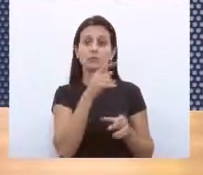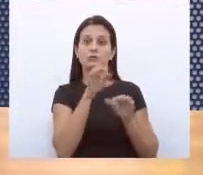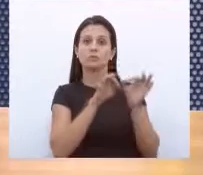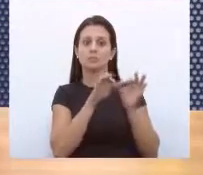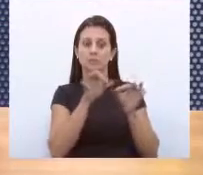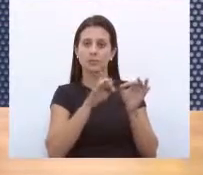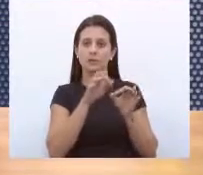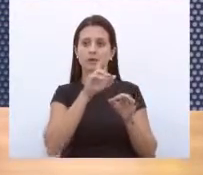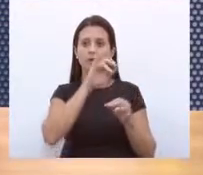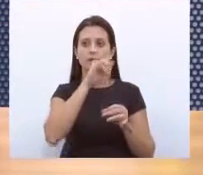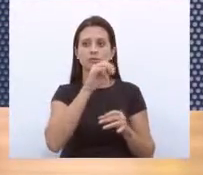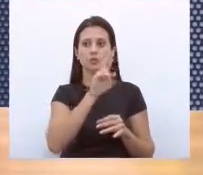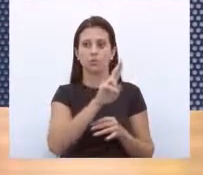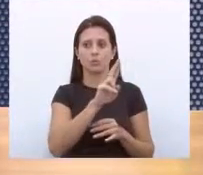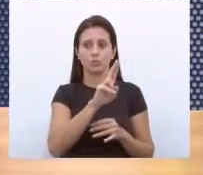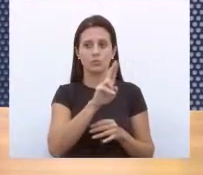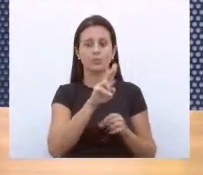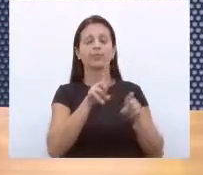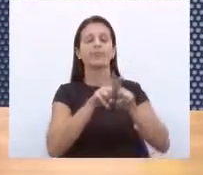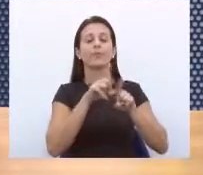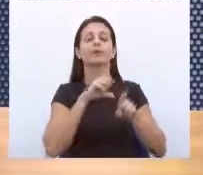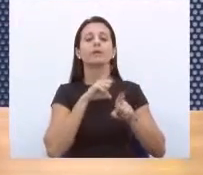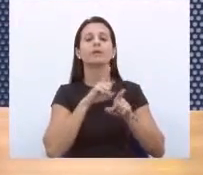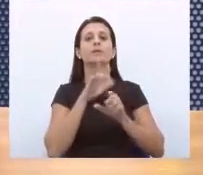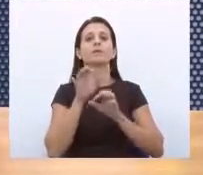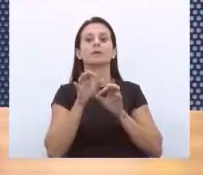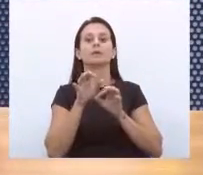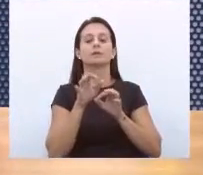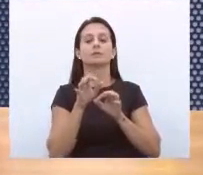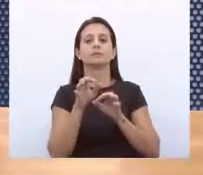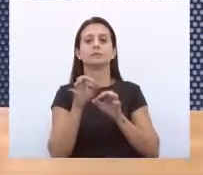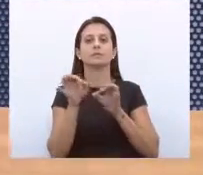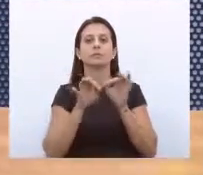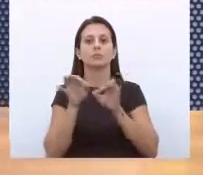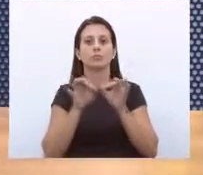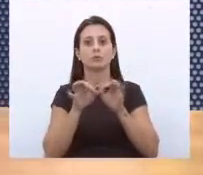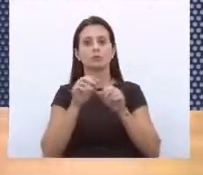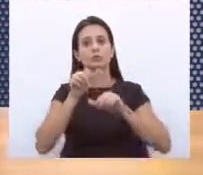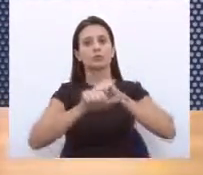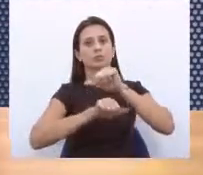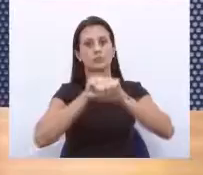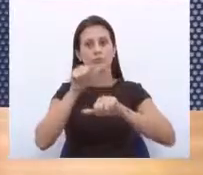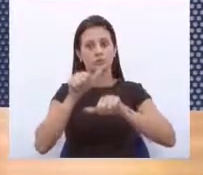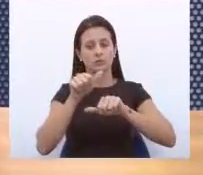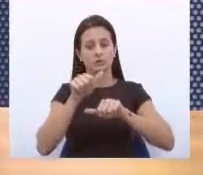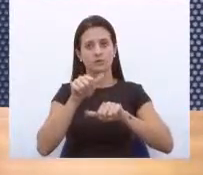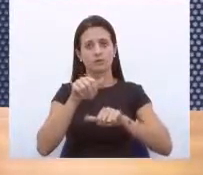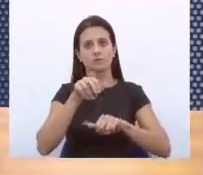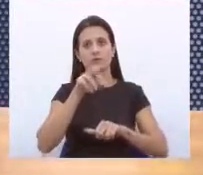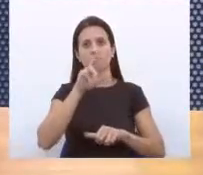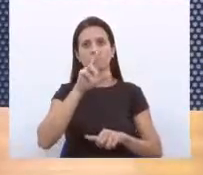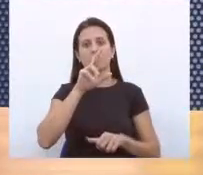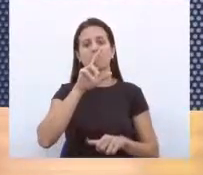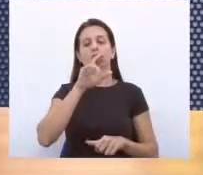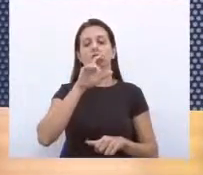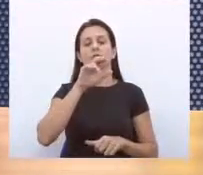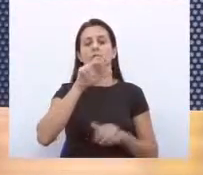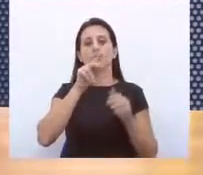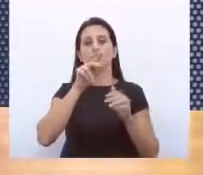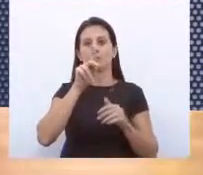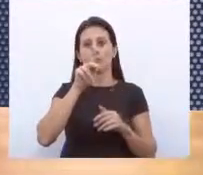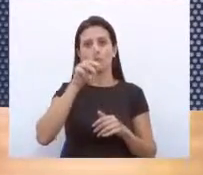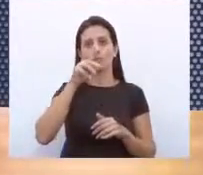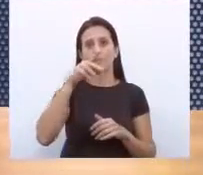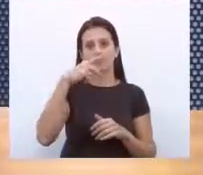projeto do regime jurídico único. Tem também o projeto de mudanças no regime próprio de previdência. Porque tem que pensar o